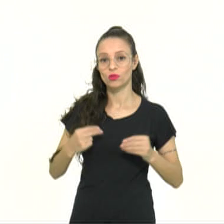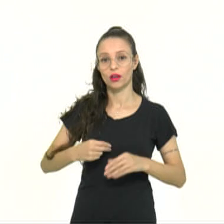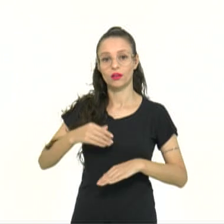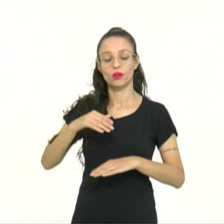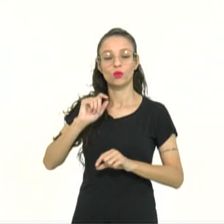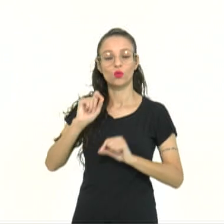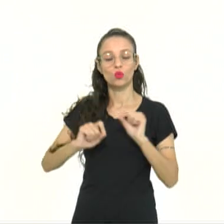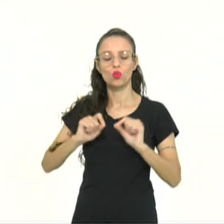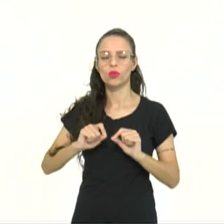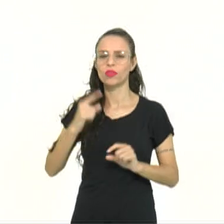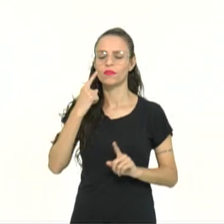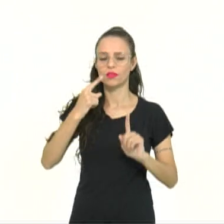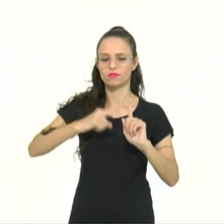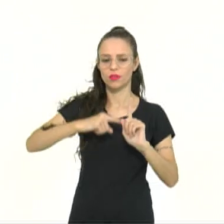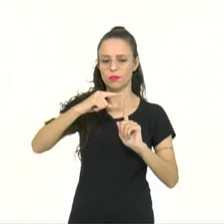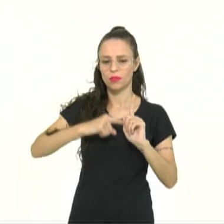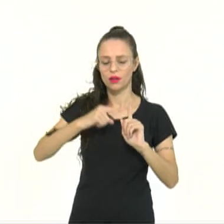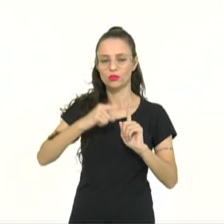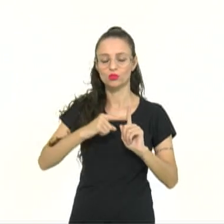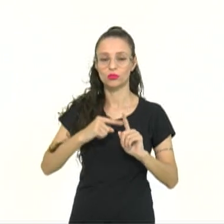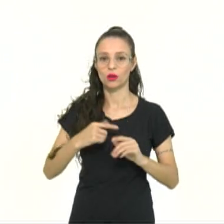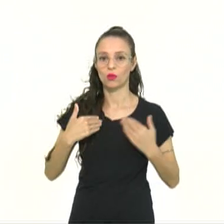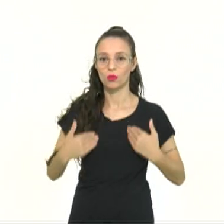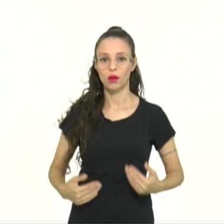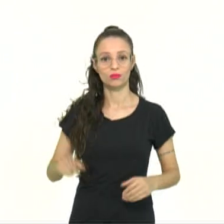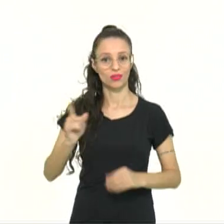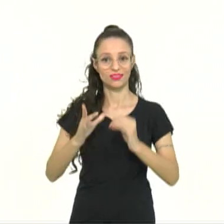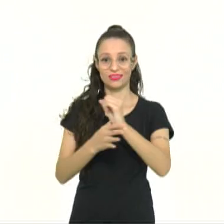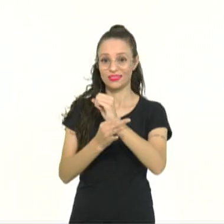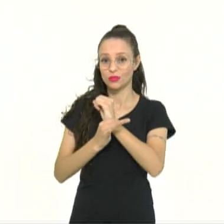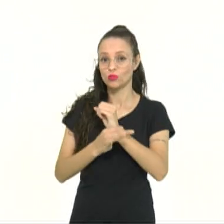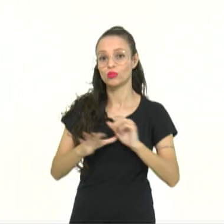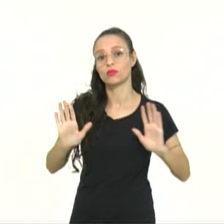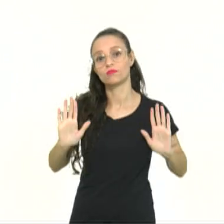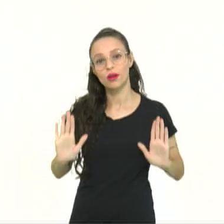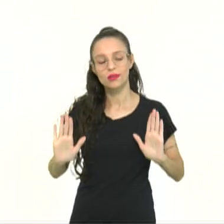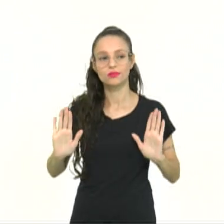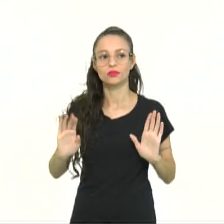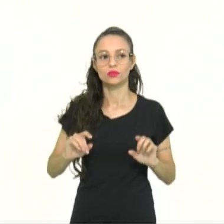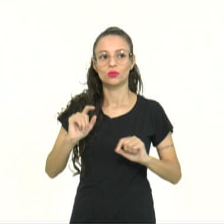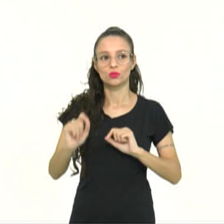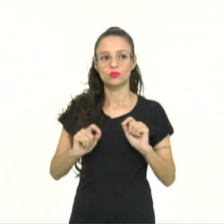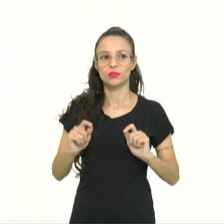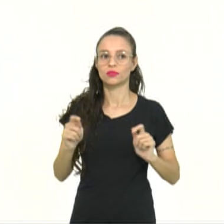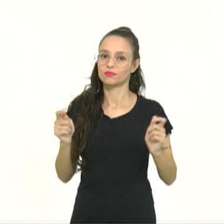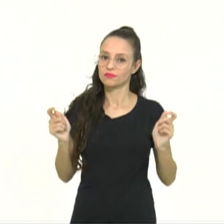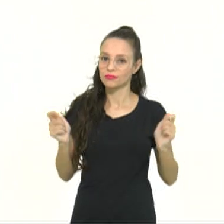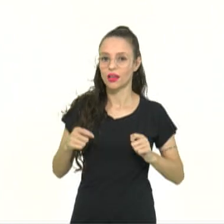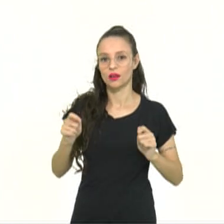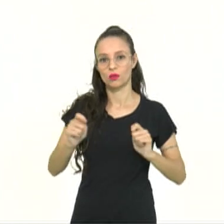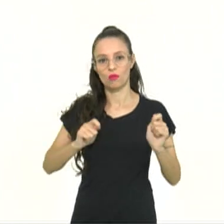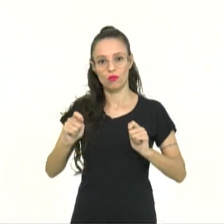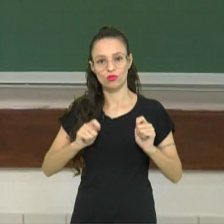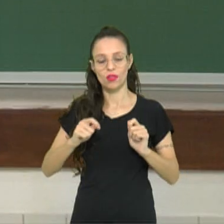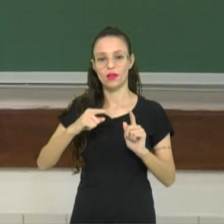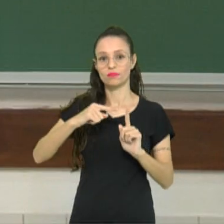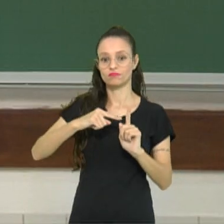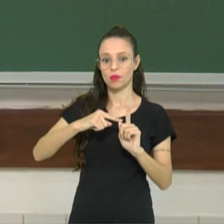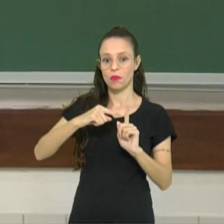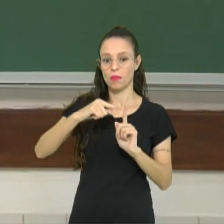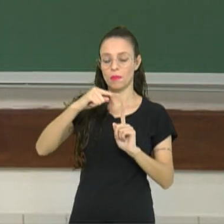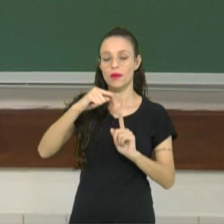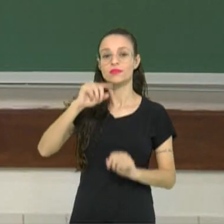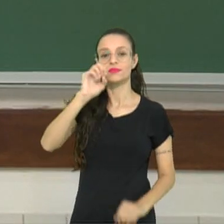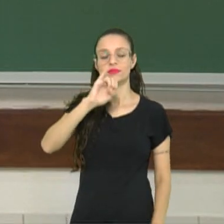pela temperatura corporal, não são muito seguros, né? Mas assim, tem como se controlar por aqui. A temperatura sobe um pouquinho mais quando a